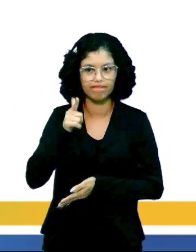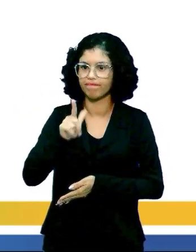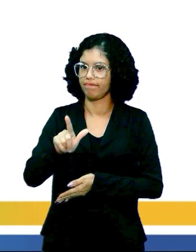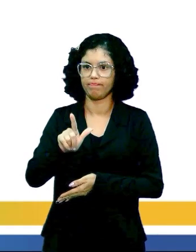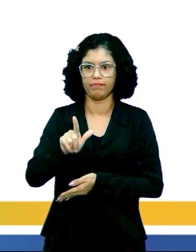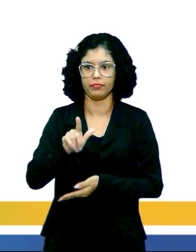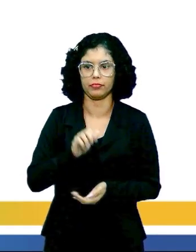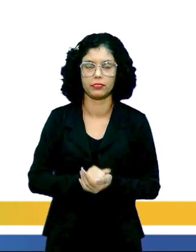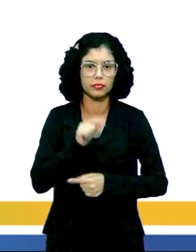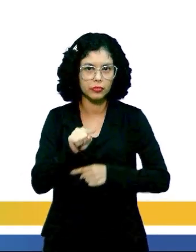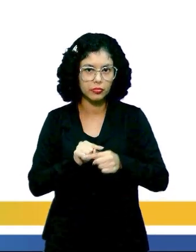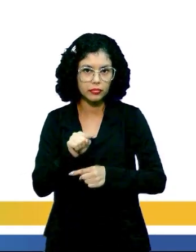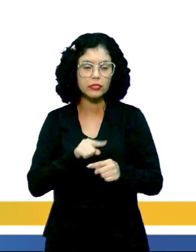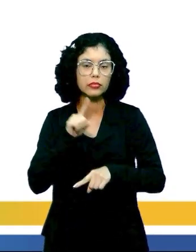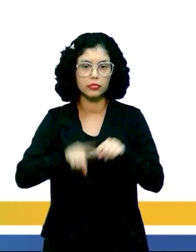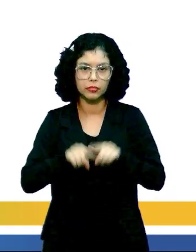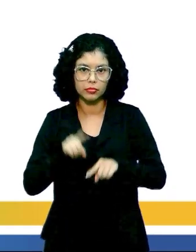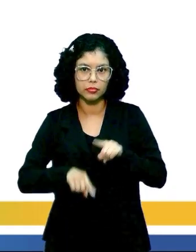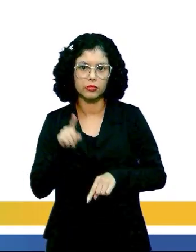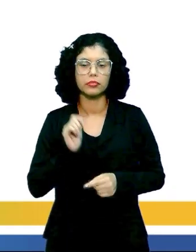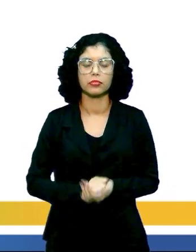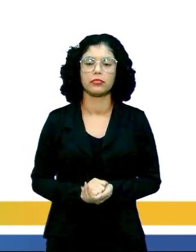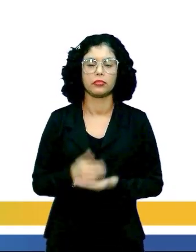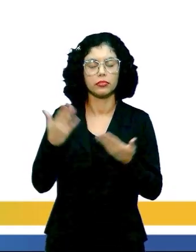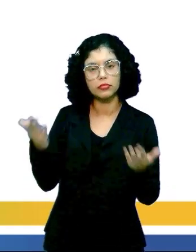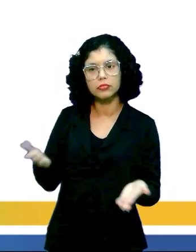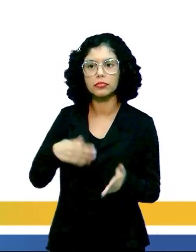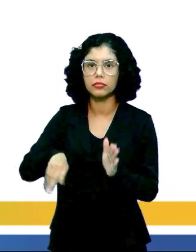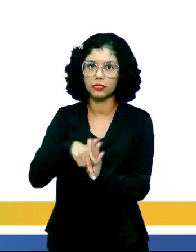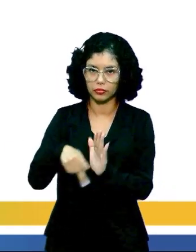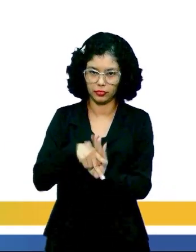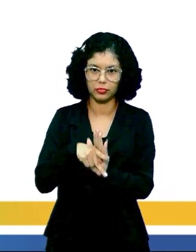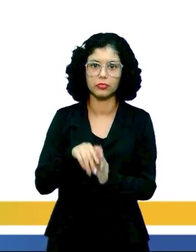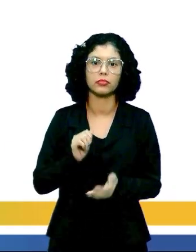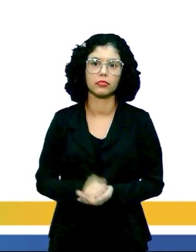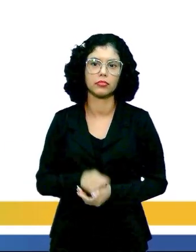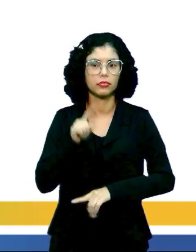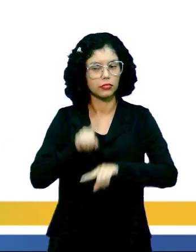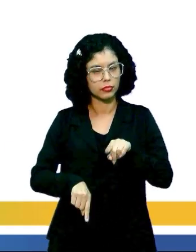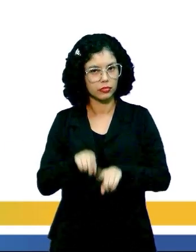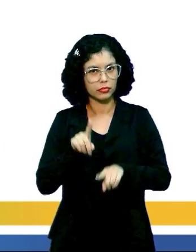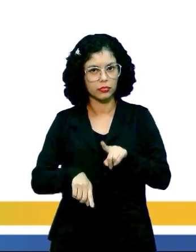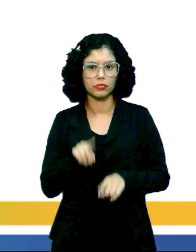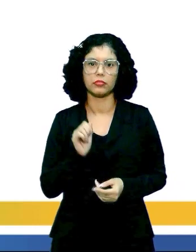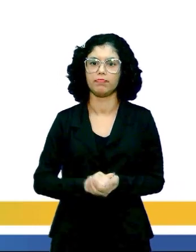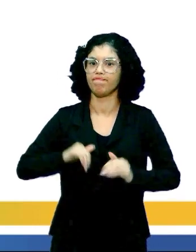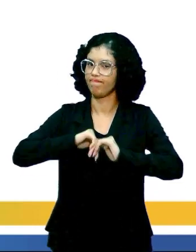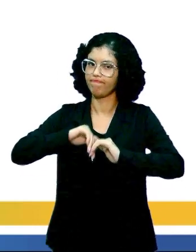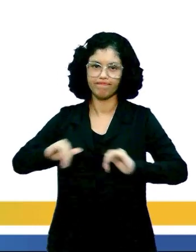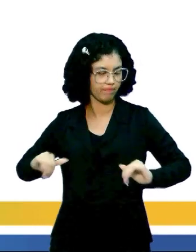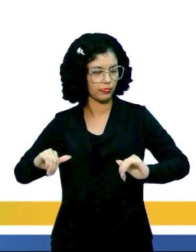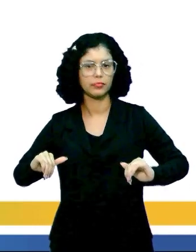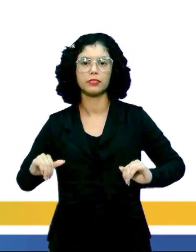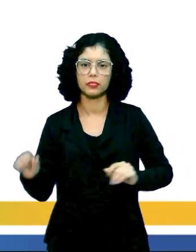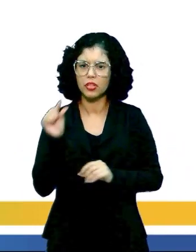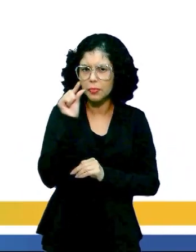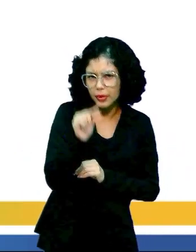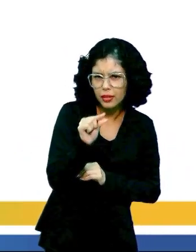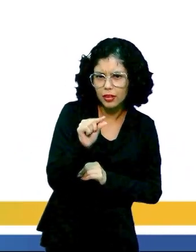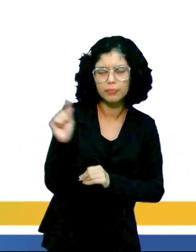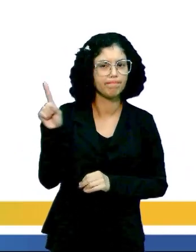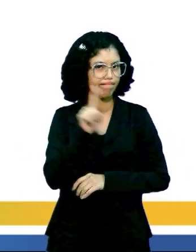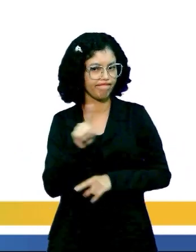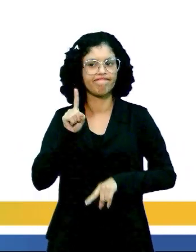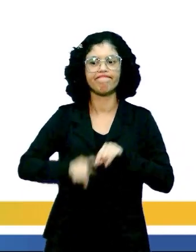mais dividir essa matéria. E aí ele definiu então que essa matéria não divisível, que essa pequena parte